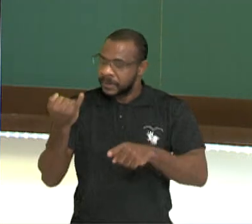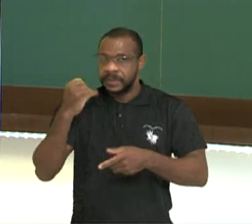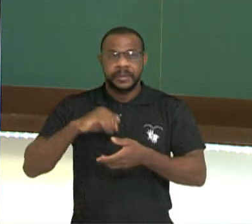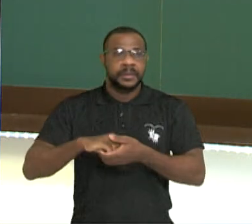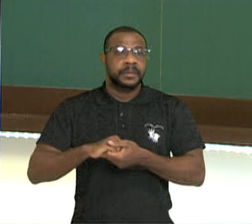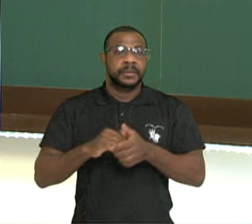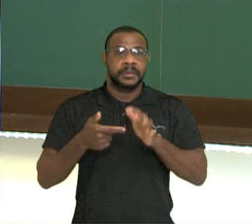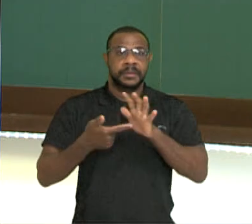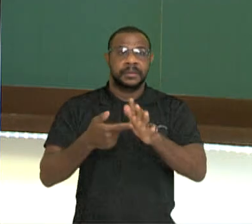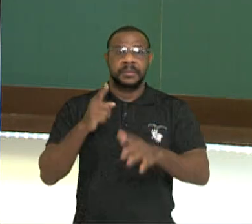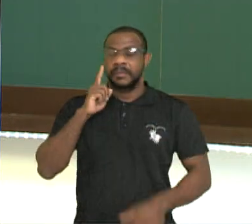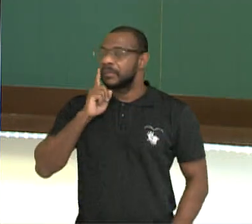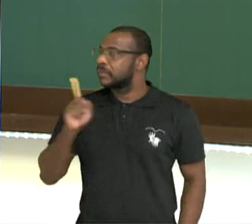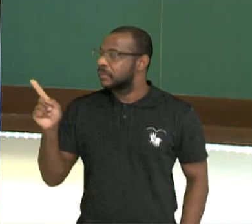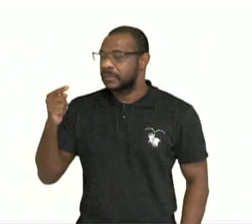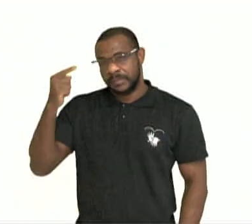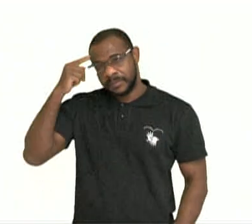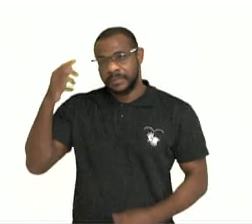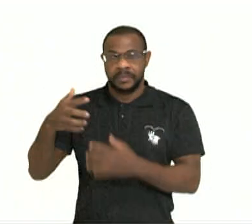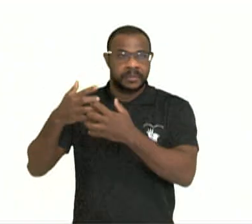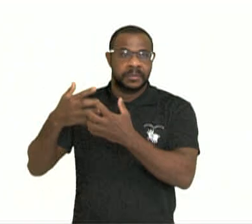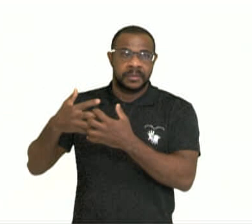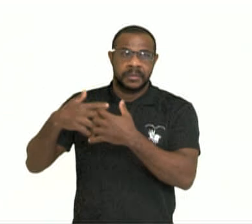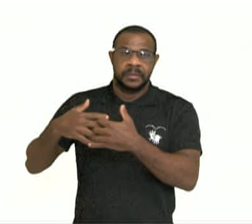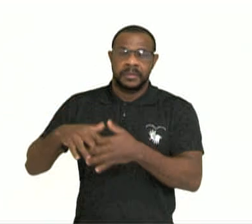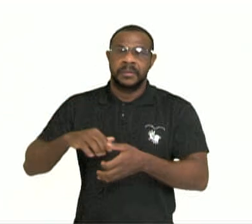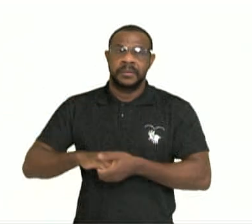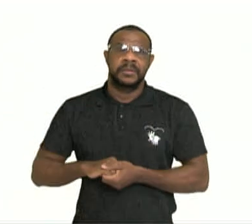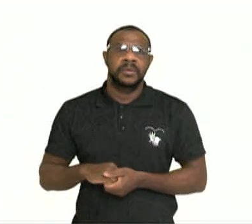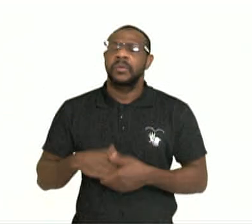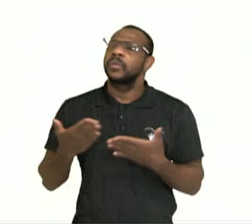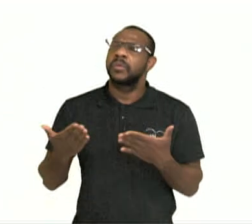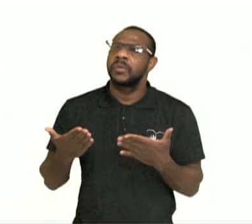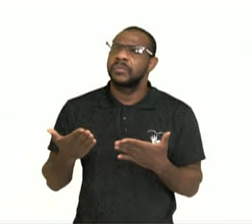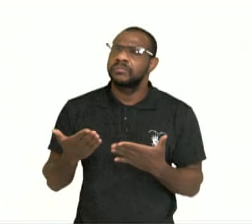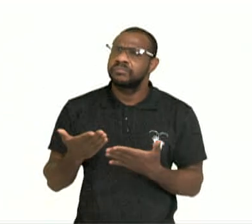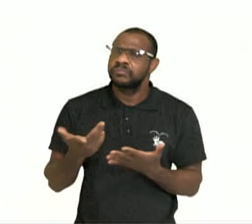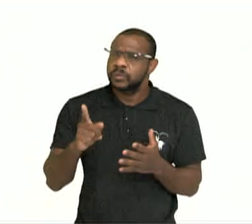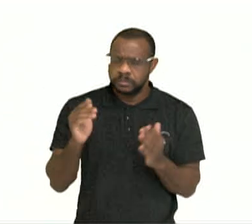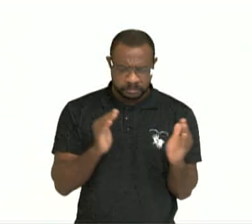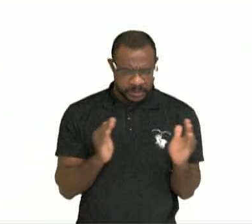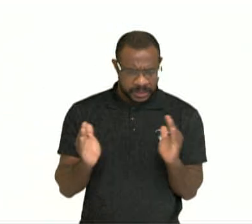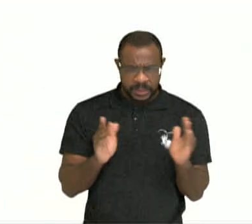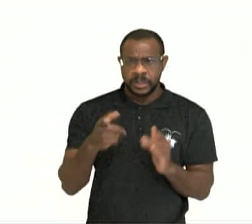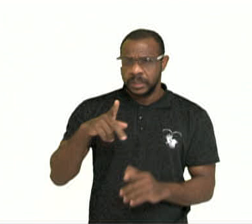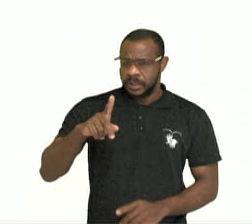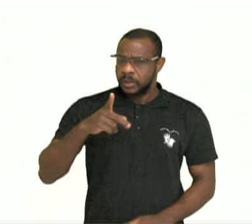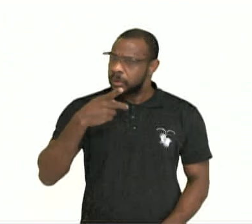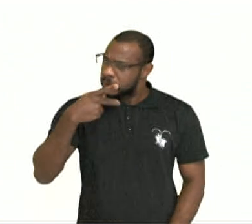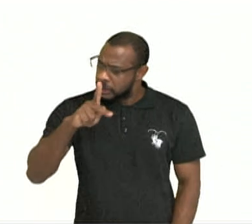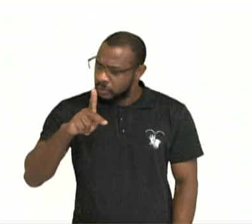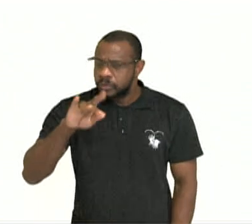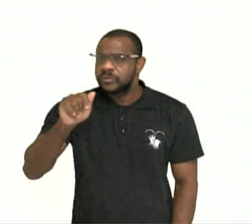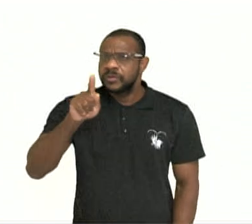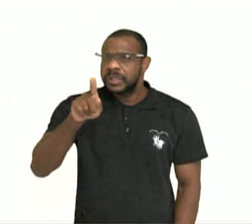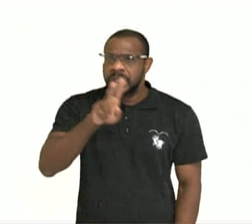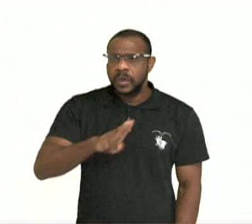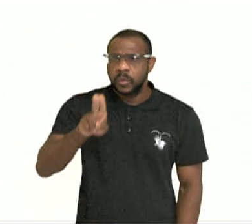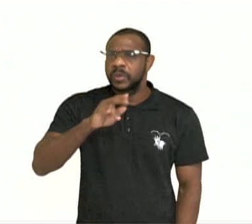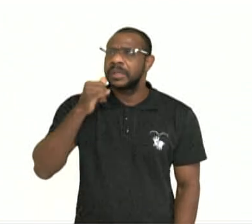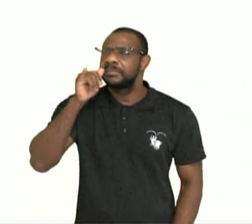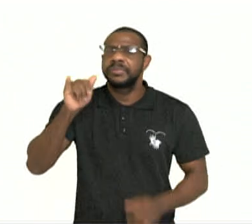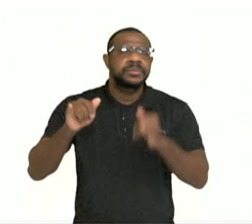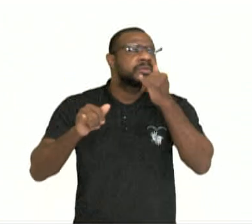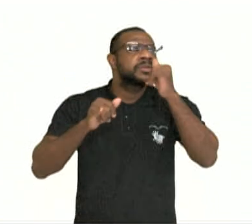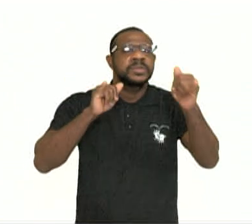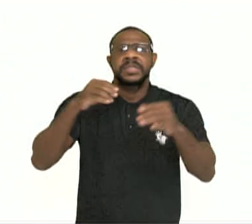para você a nossa reflexão inicial, ó. Em que momento do seu dia você faz uso de fontes de energia existentes